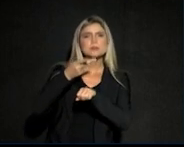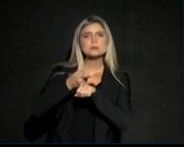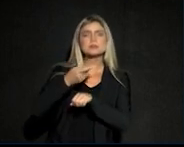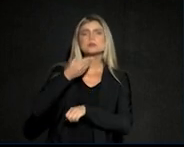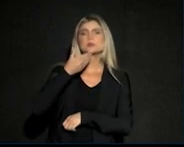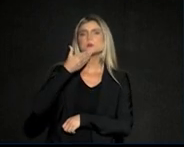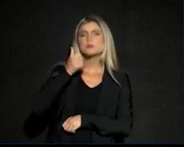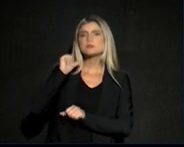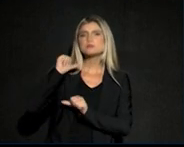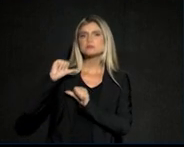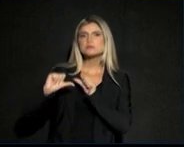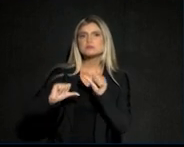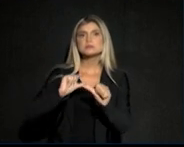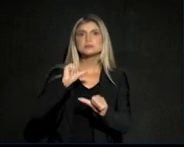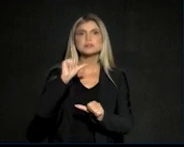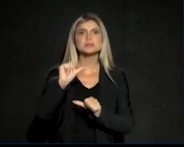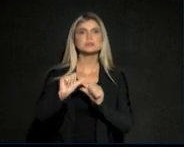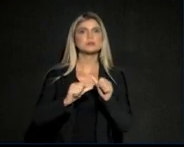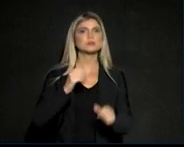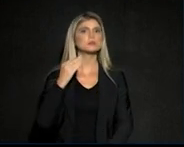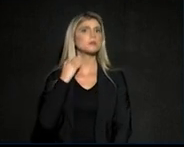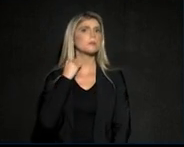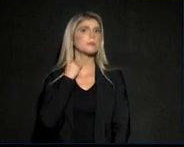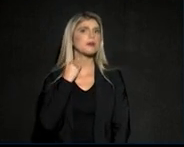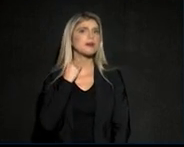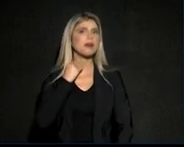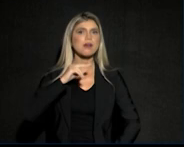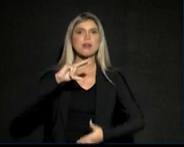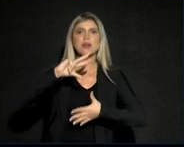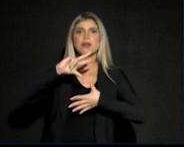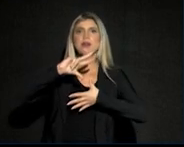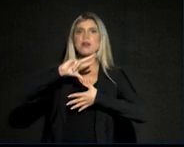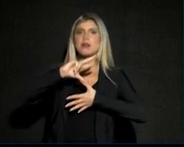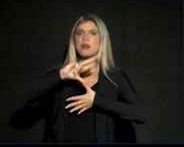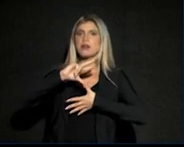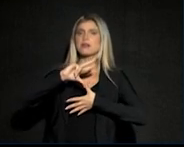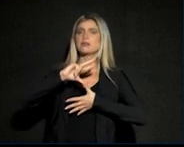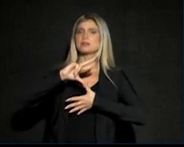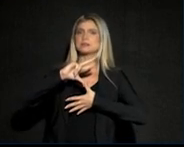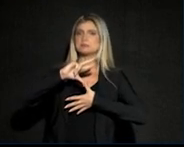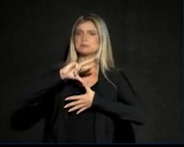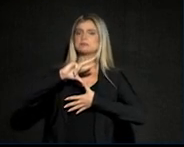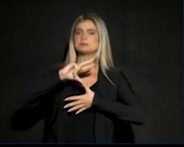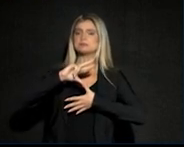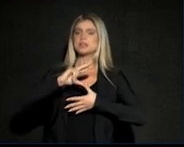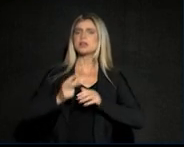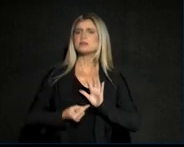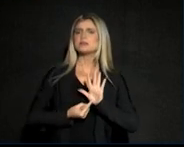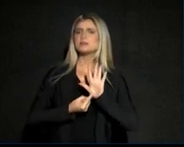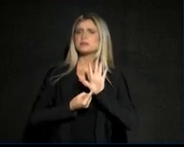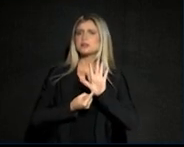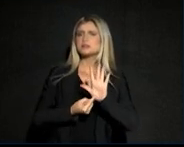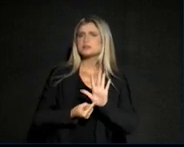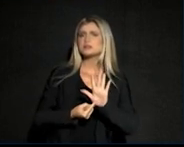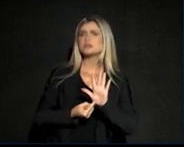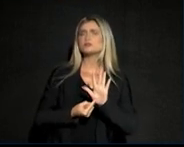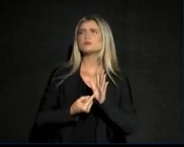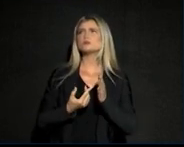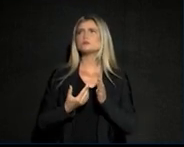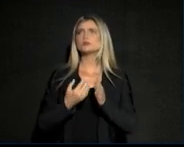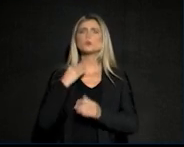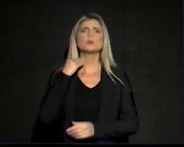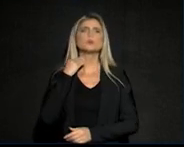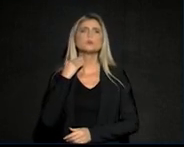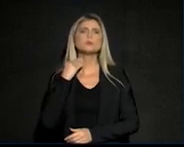melhor transformação bancária na América Latina e declaração na cerimônia o banco sentou a mudança de